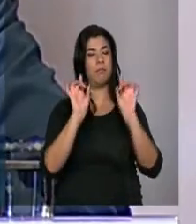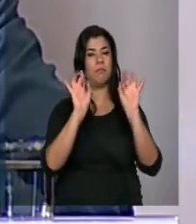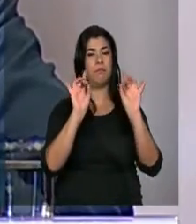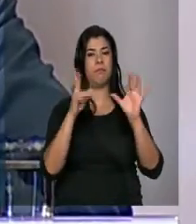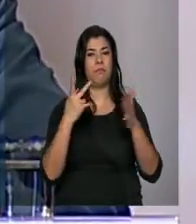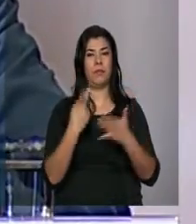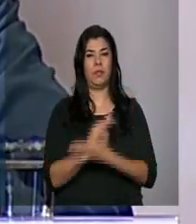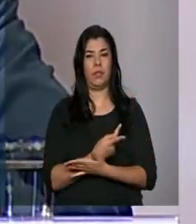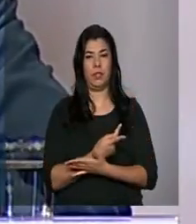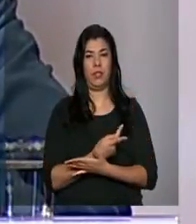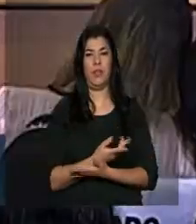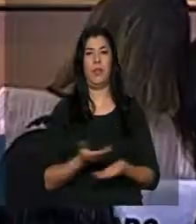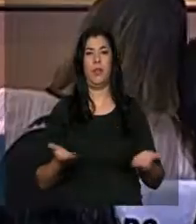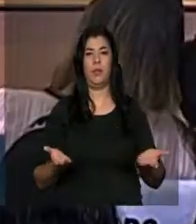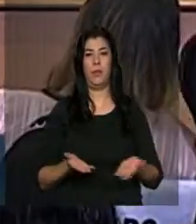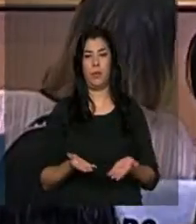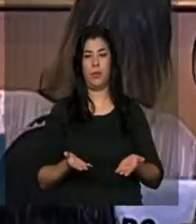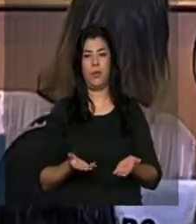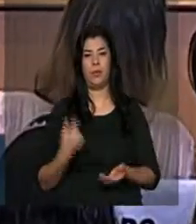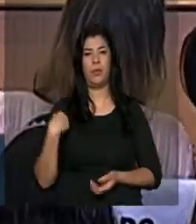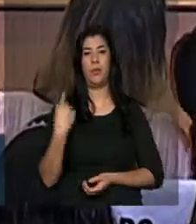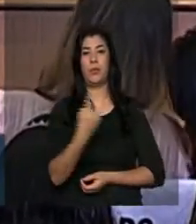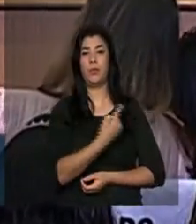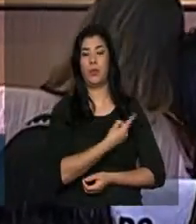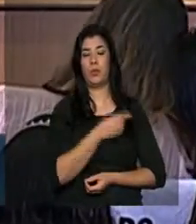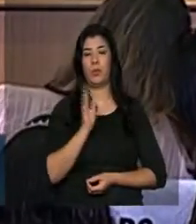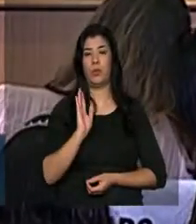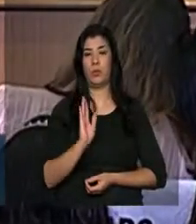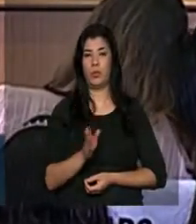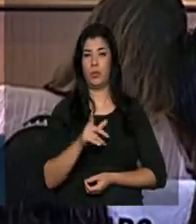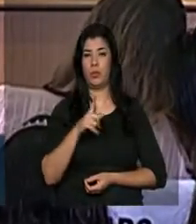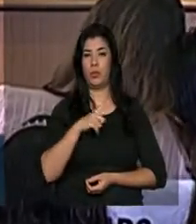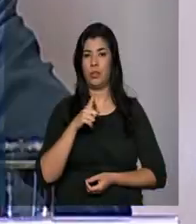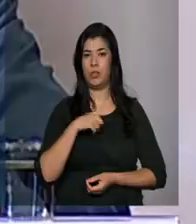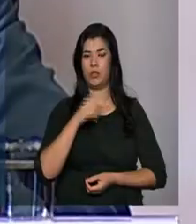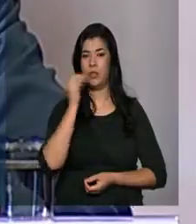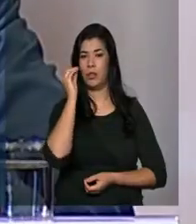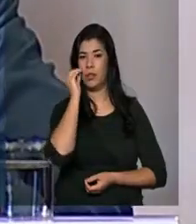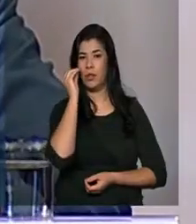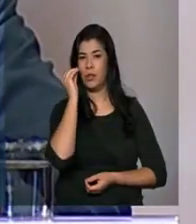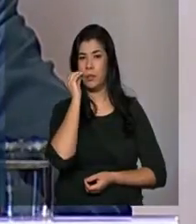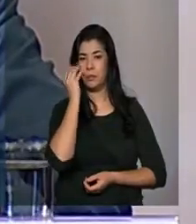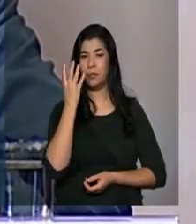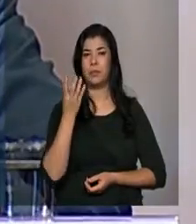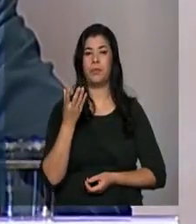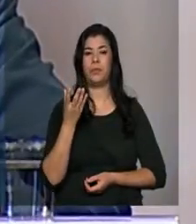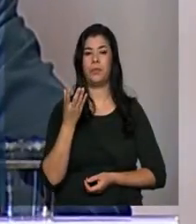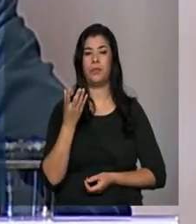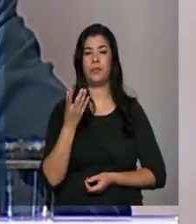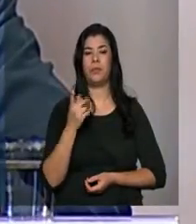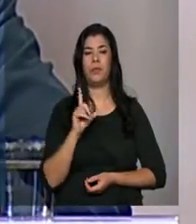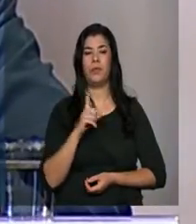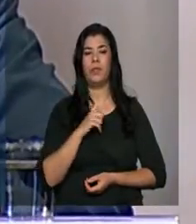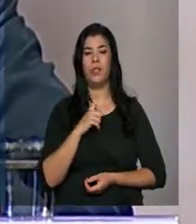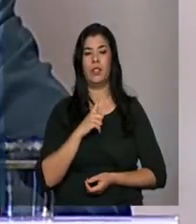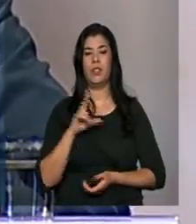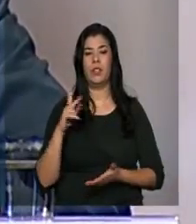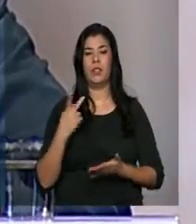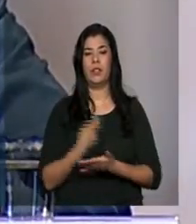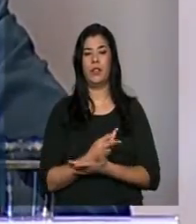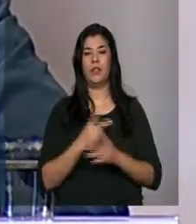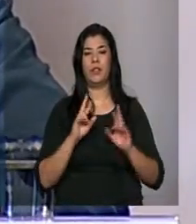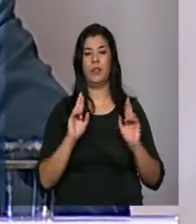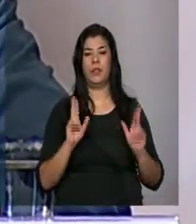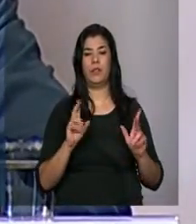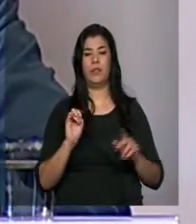importante, por esse momento que nós estamos aqui para este evento tão importante, para